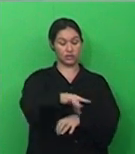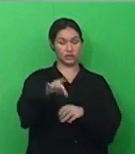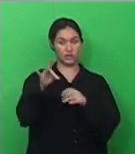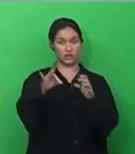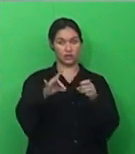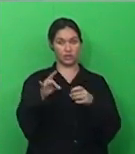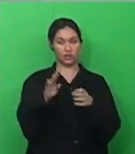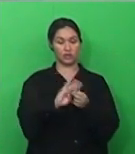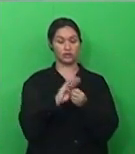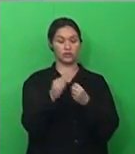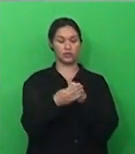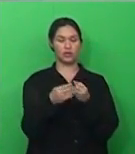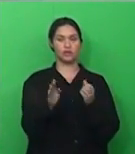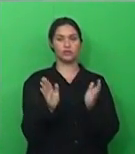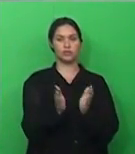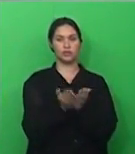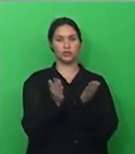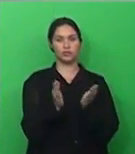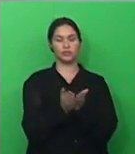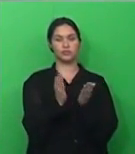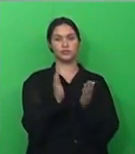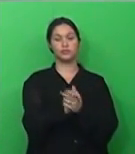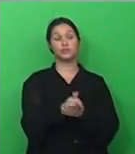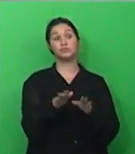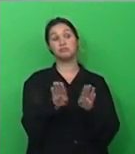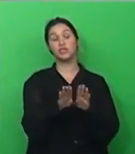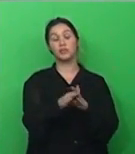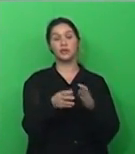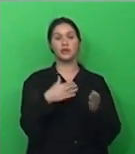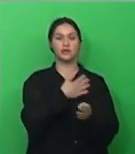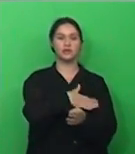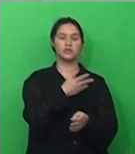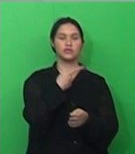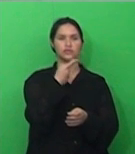estamos esperando. Também falar